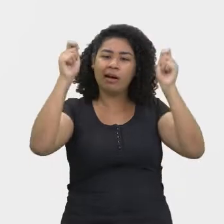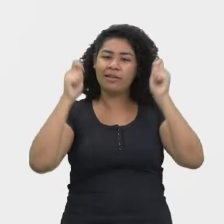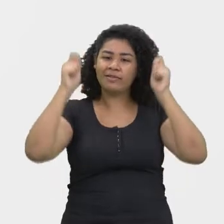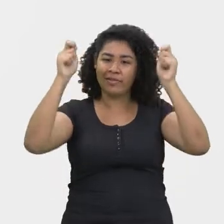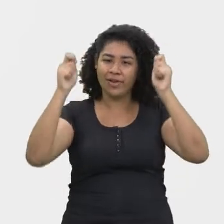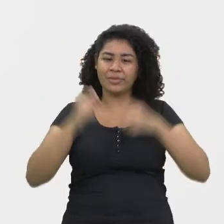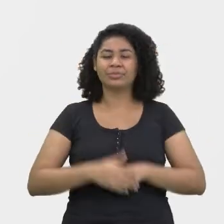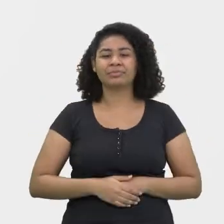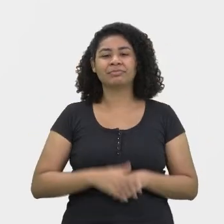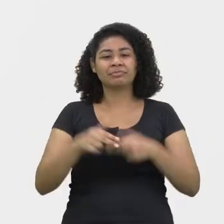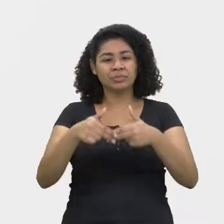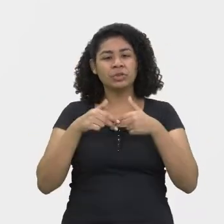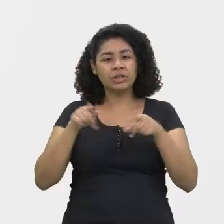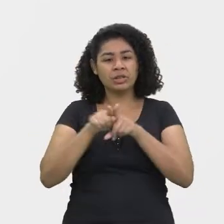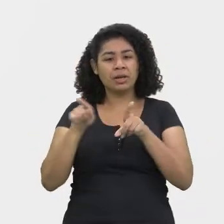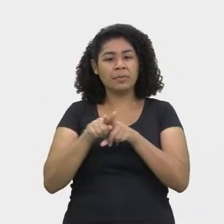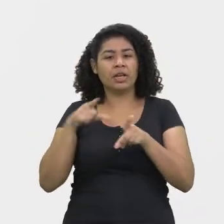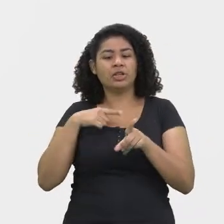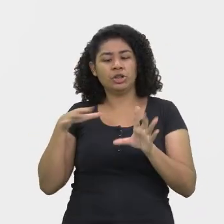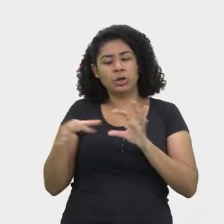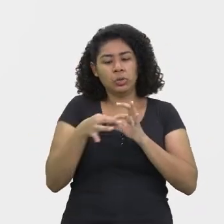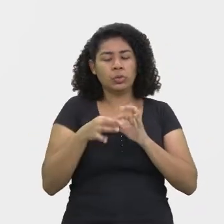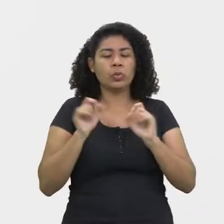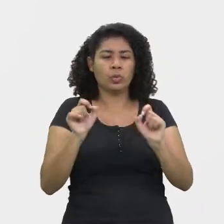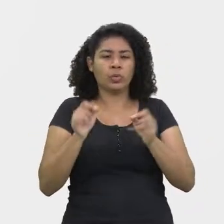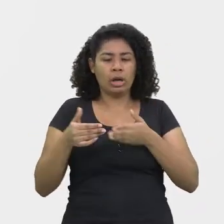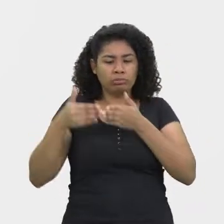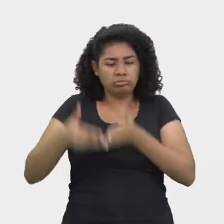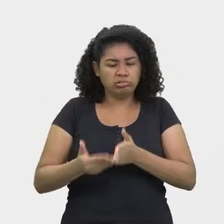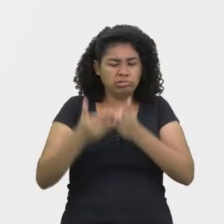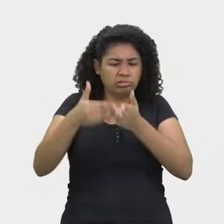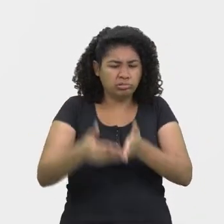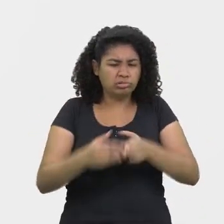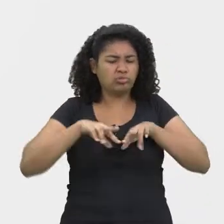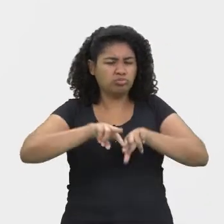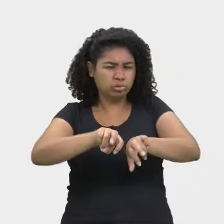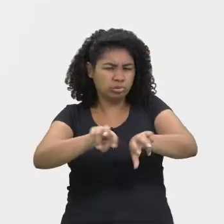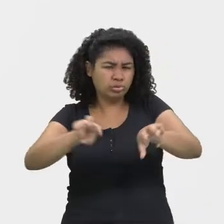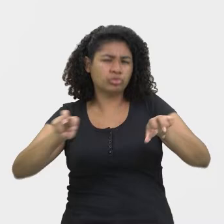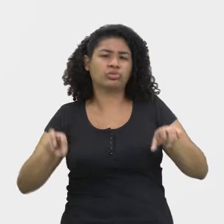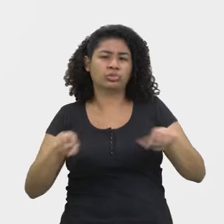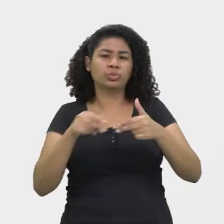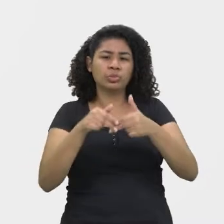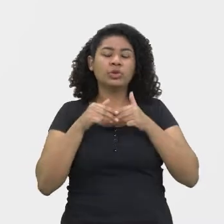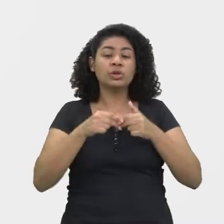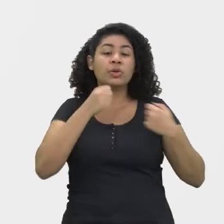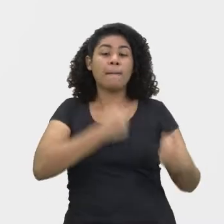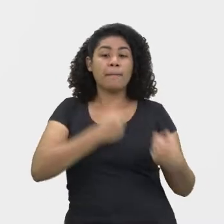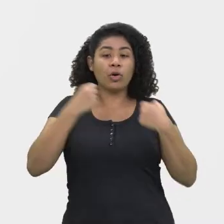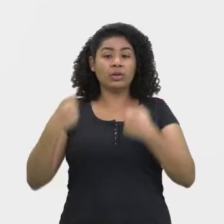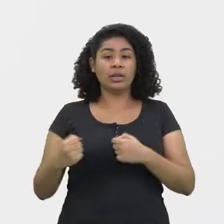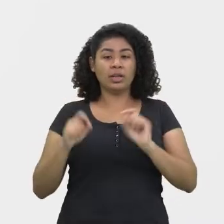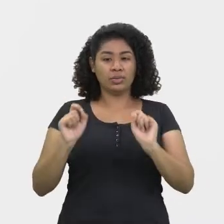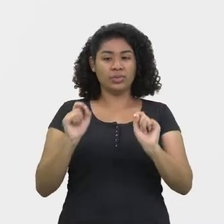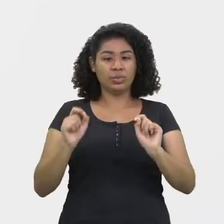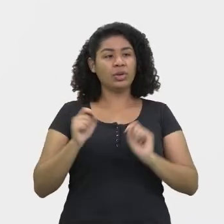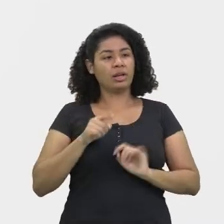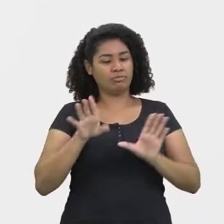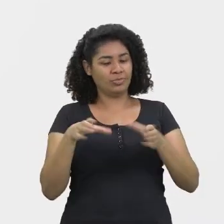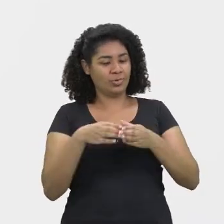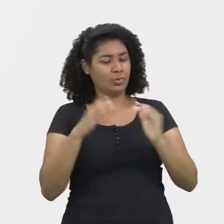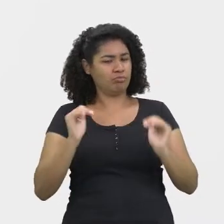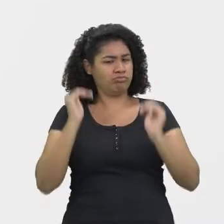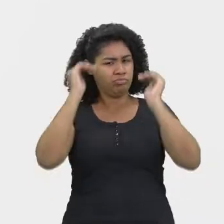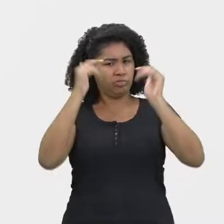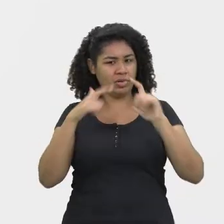grandes navegações. Não só isso, como também a retomada de poder, o fortalecimento da figura dos monarcas na